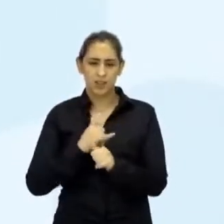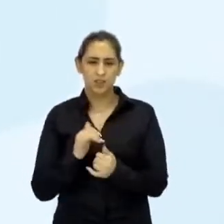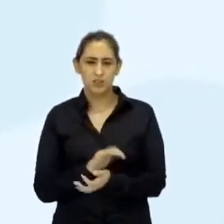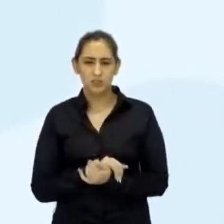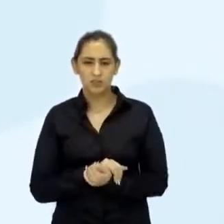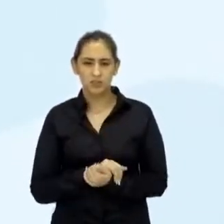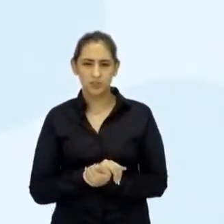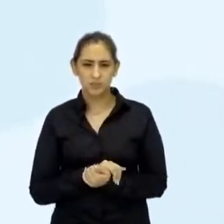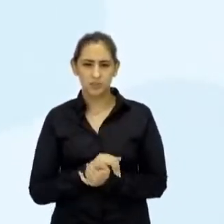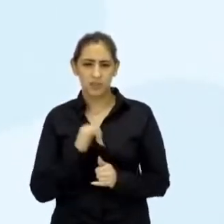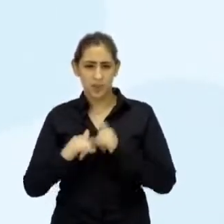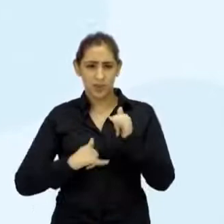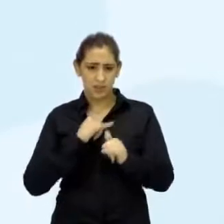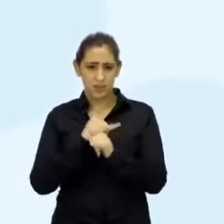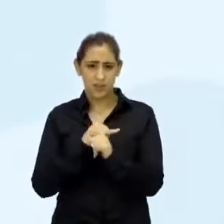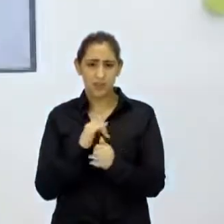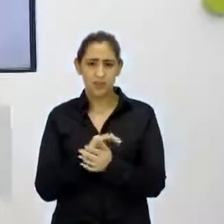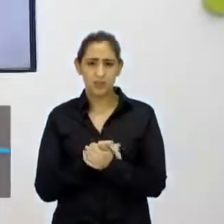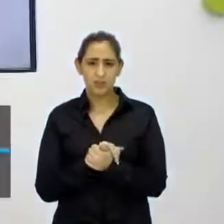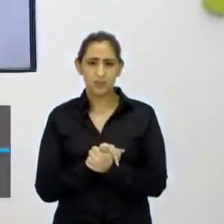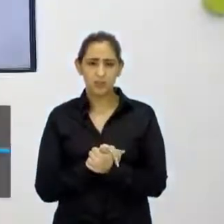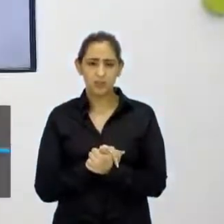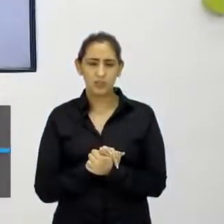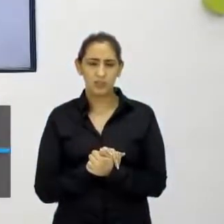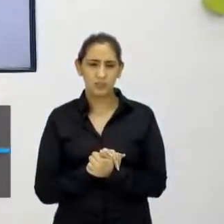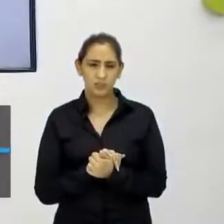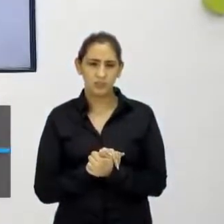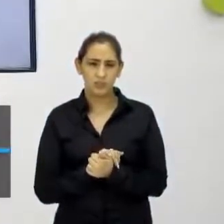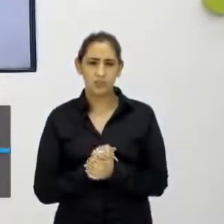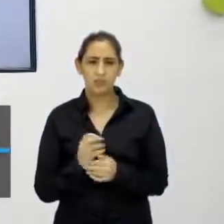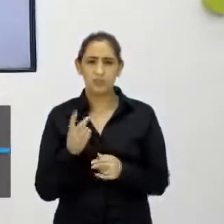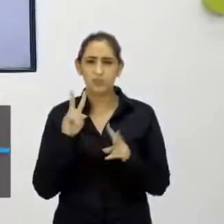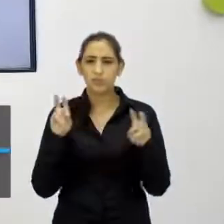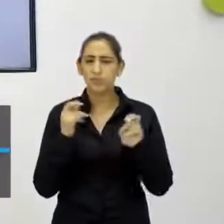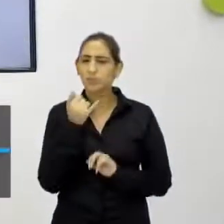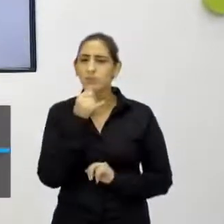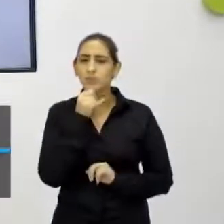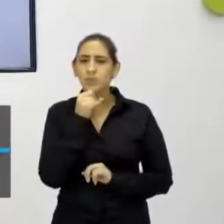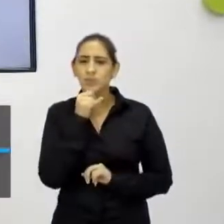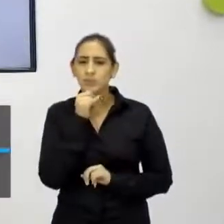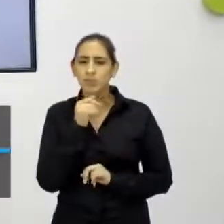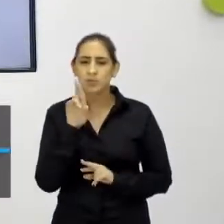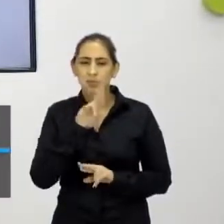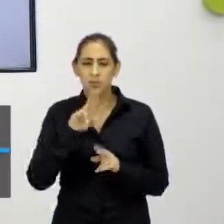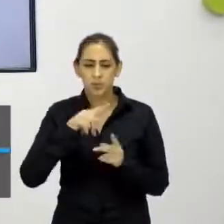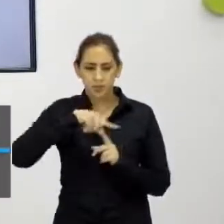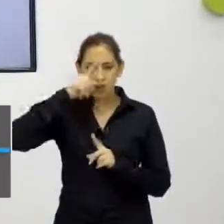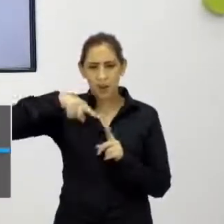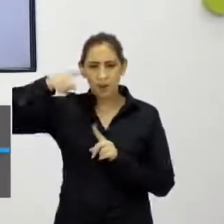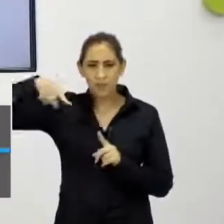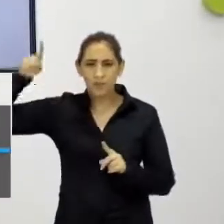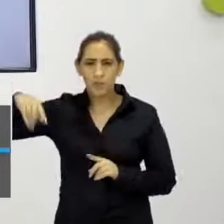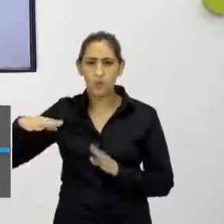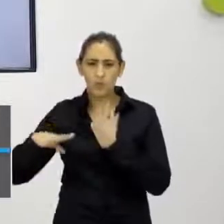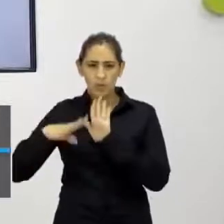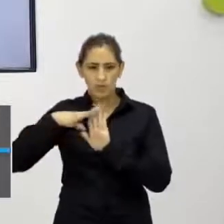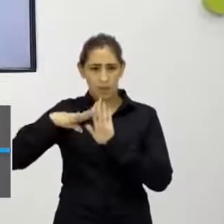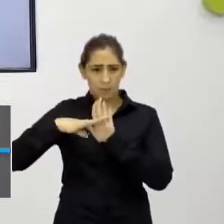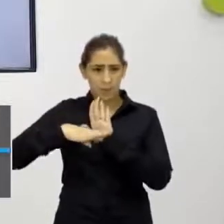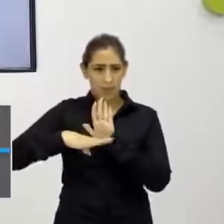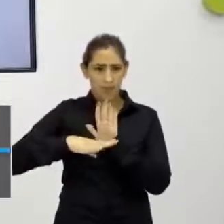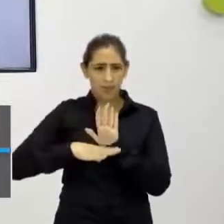isso, e na internet a gente torna um texto mais acessível, por exemplo, usando gráficos, tabelas,